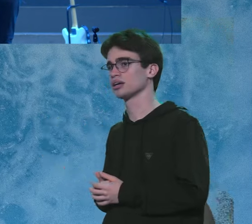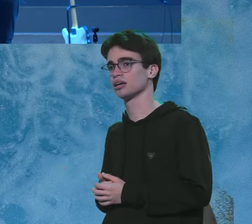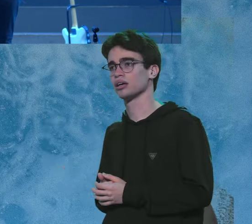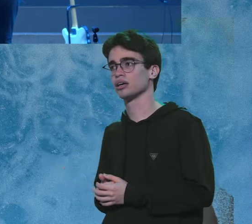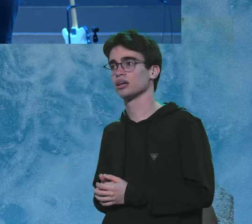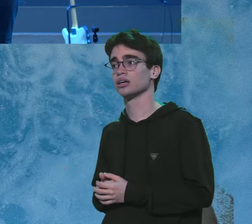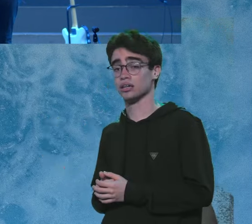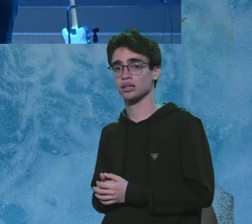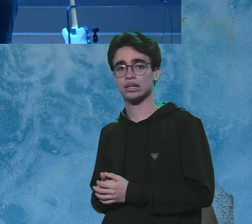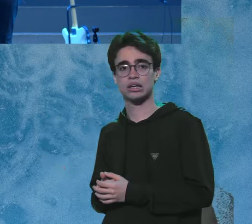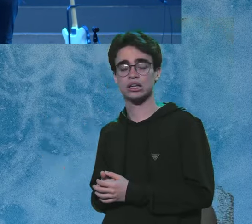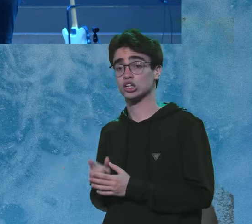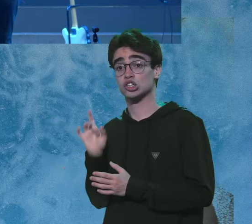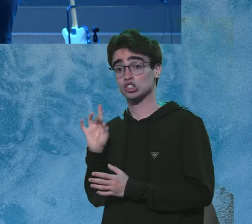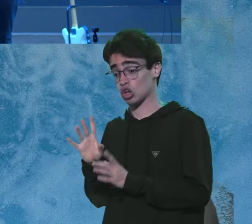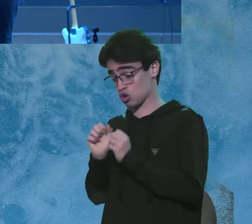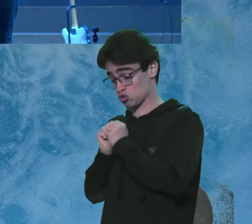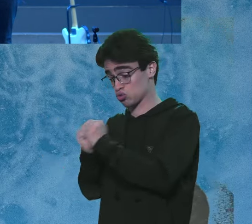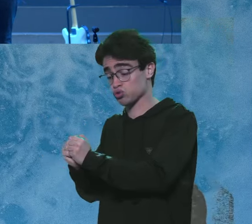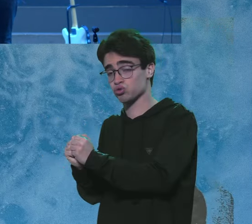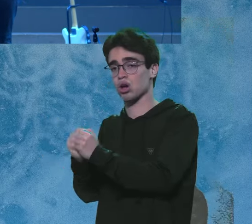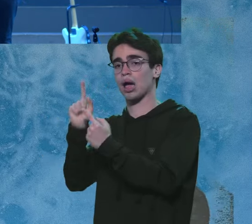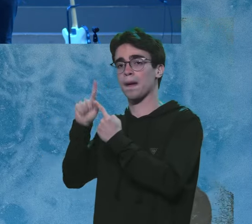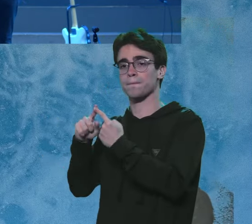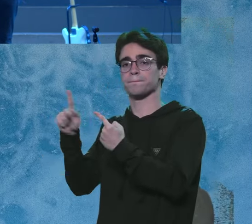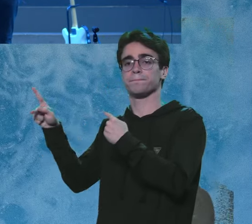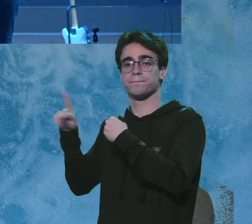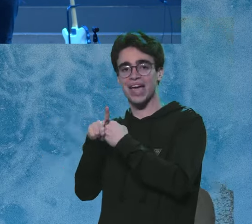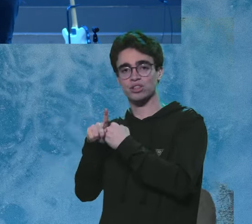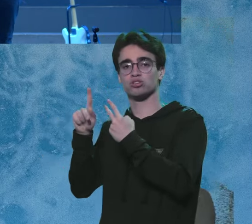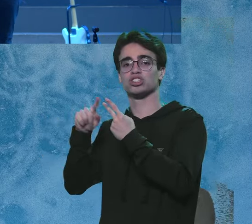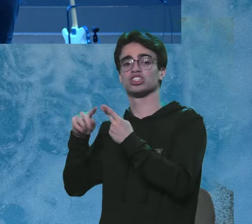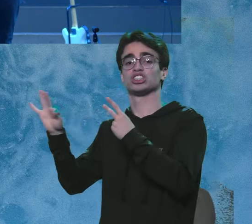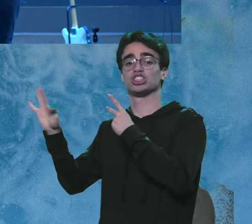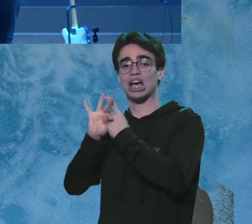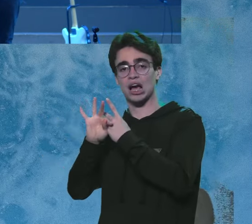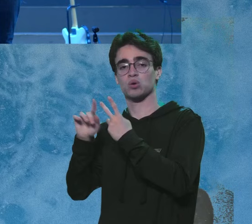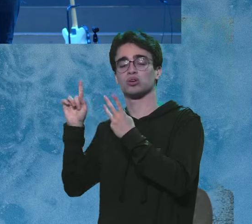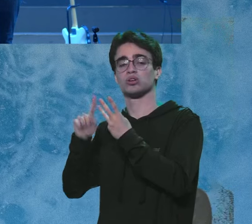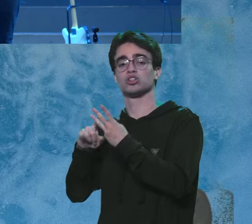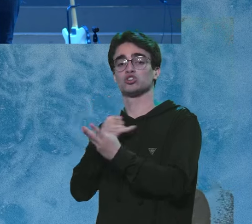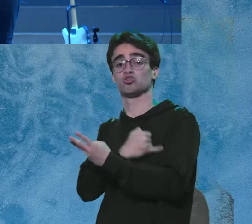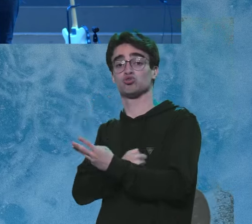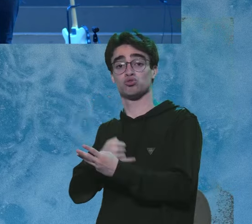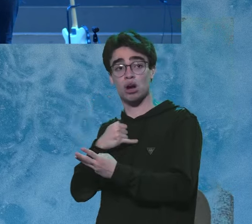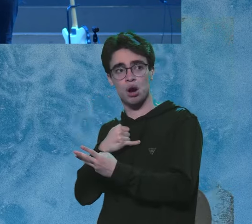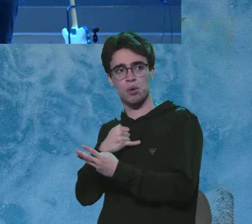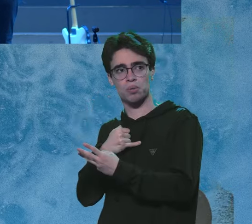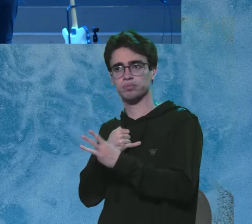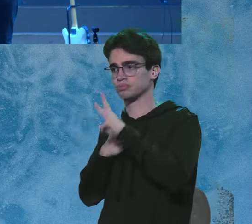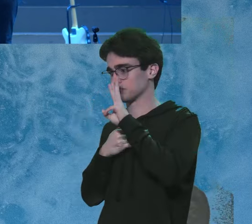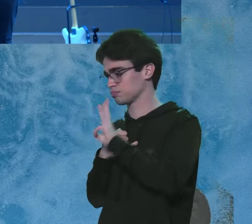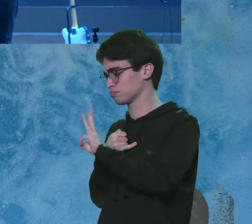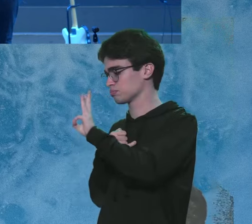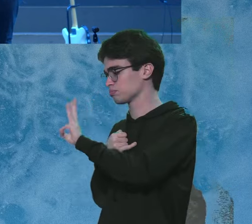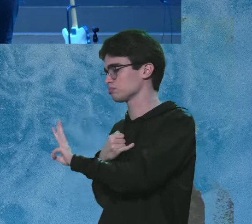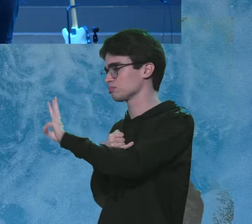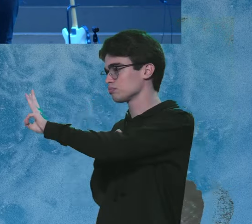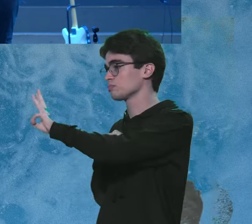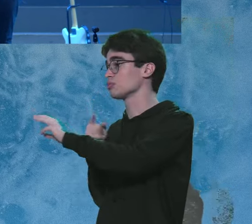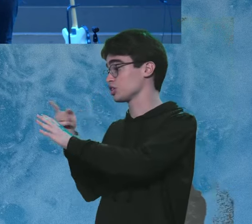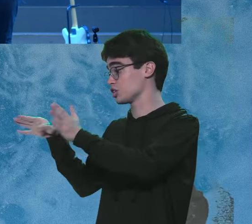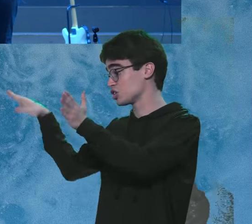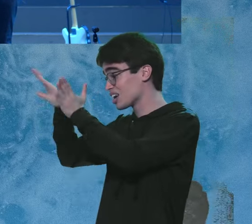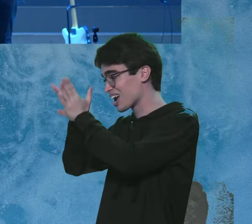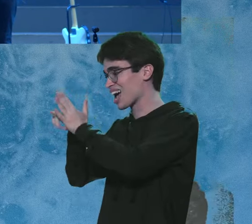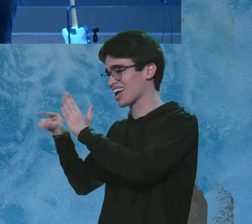ninguém segui-lo, senão Pedro, Tiago e João, irmão de Tiago. Quando chegaram à casa do líder da sinagoga, Jesus